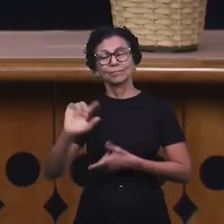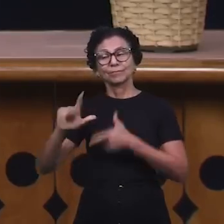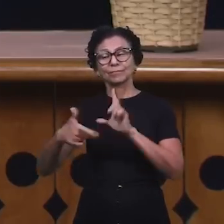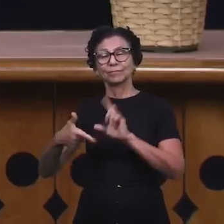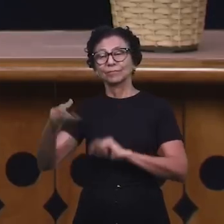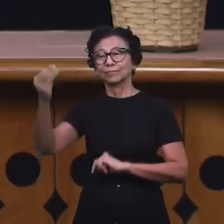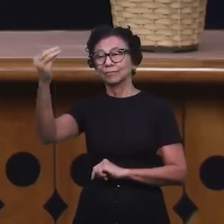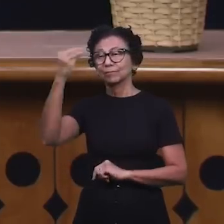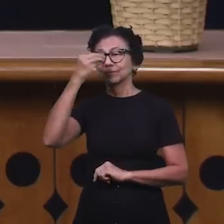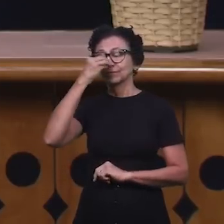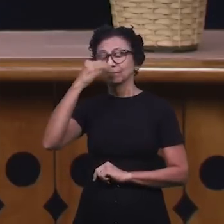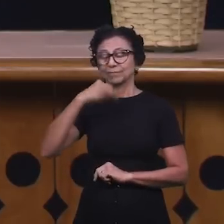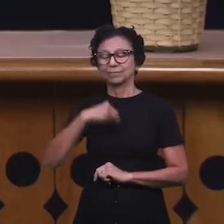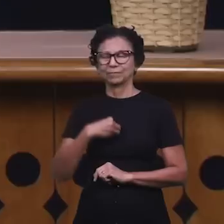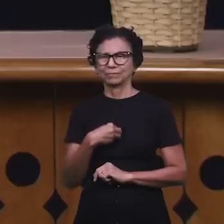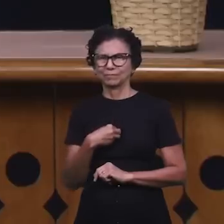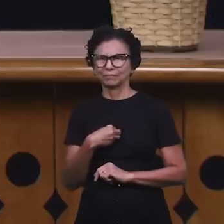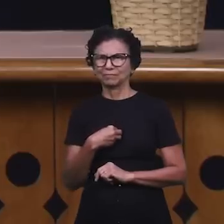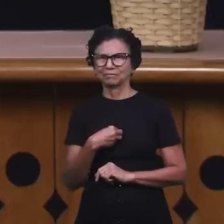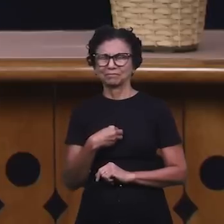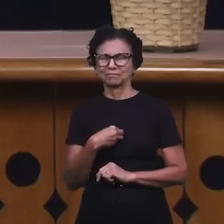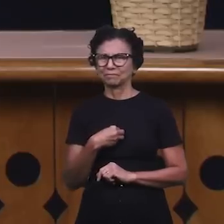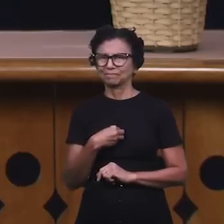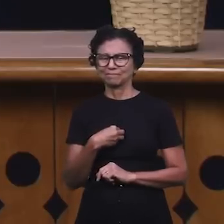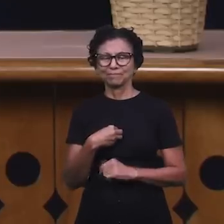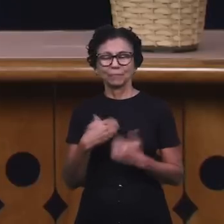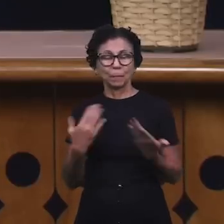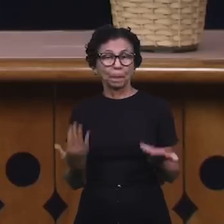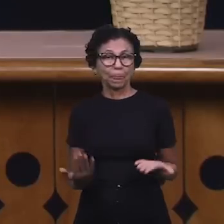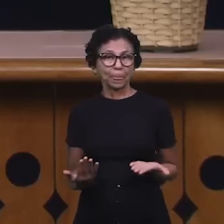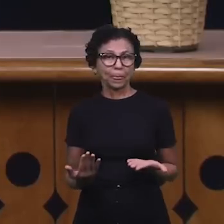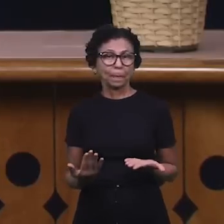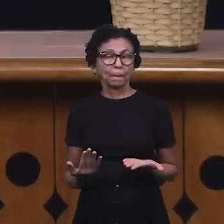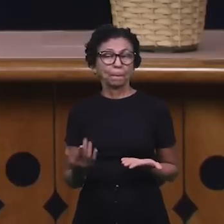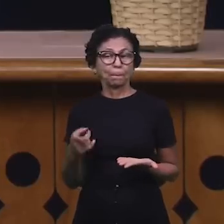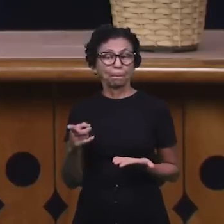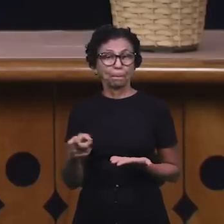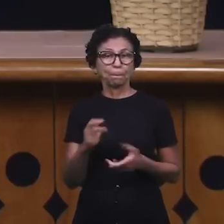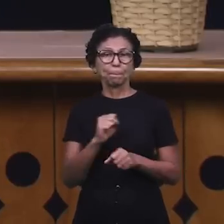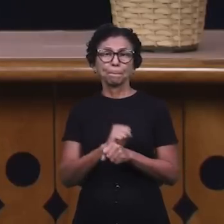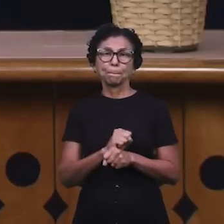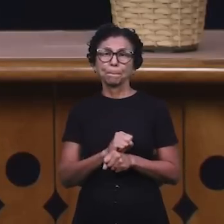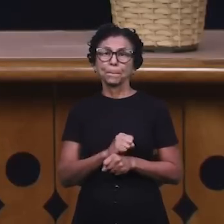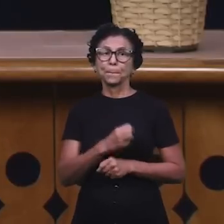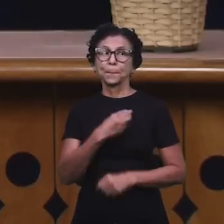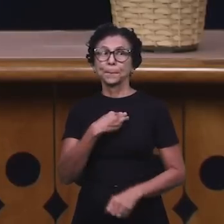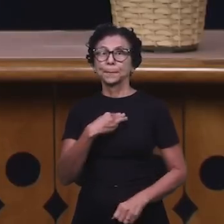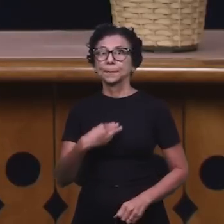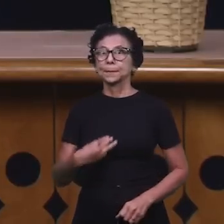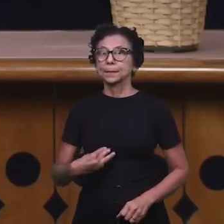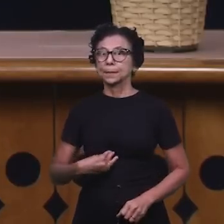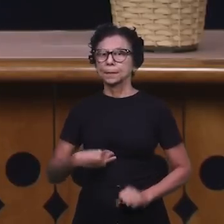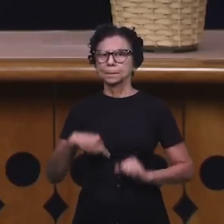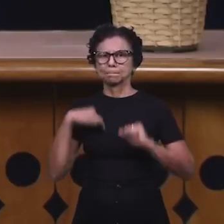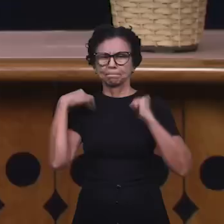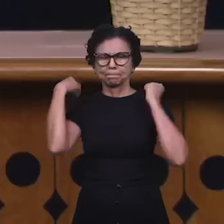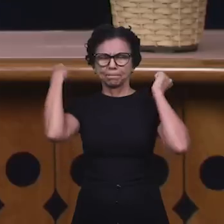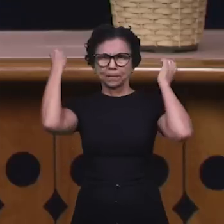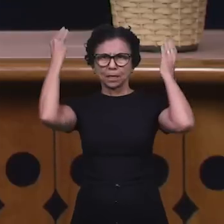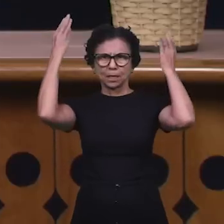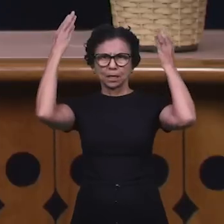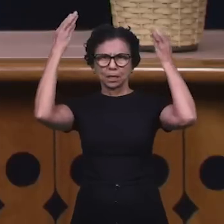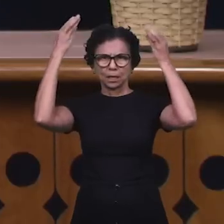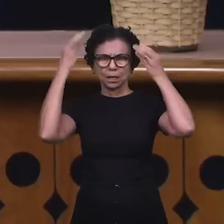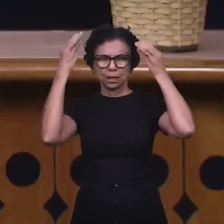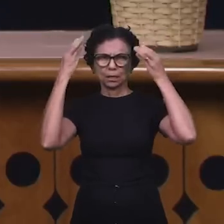nem reconhecê-lo como Messias. Israel esperava ardentemente o Messias, e ele estava lá. Israel não